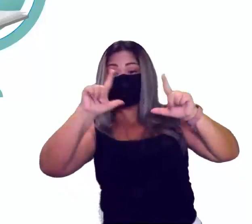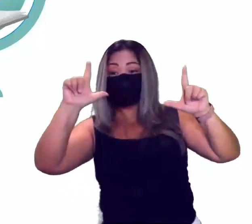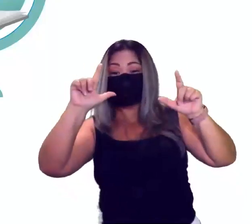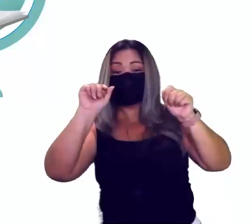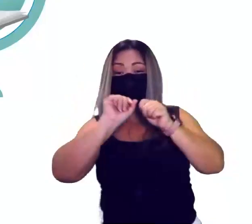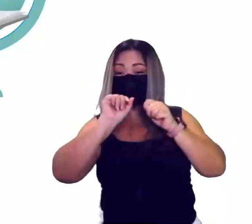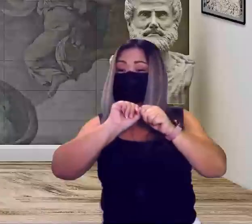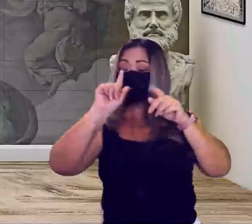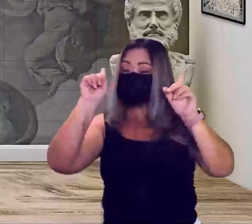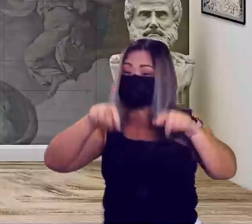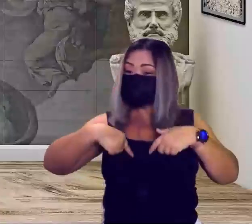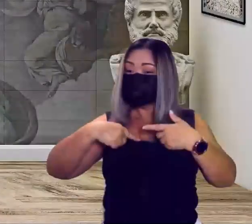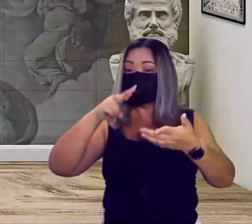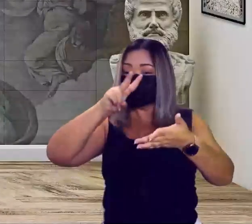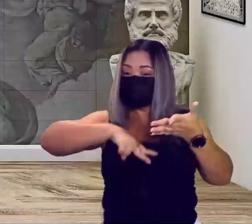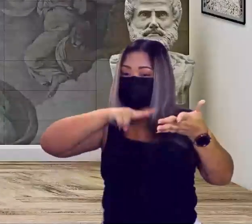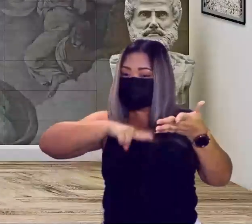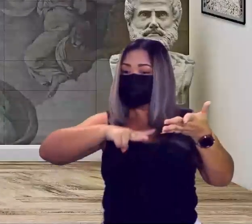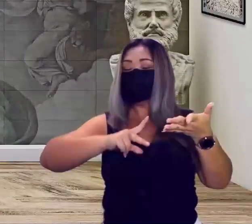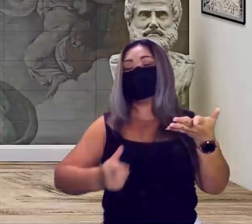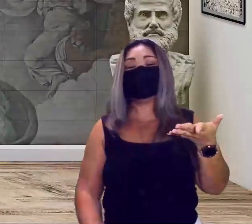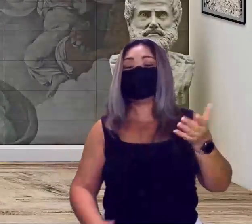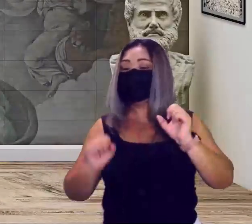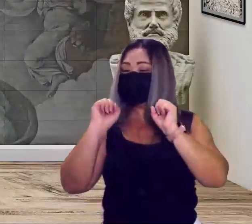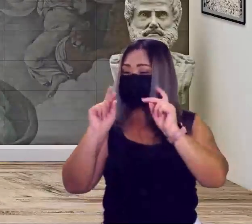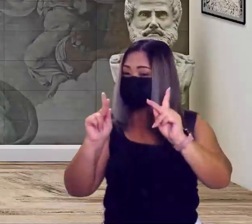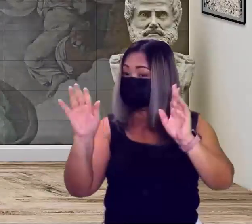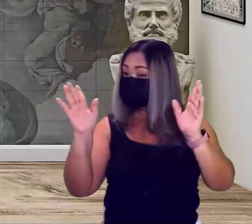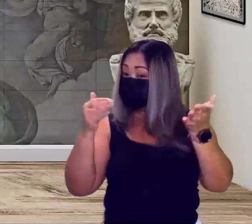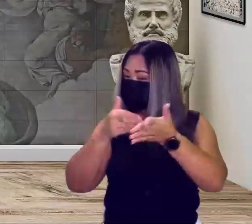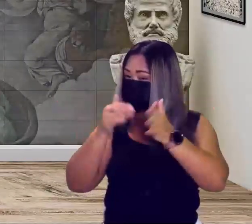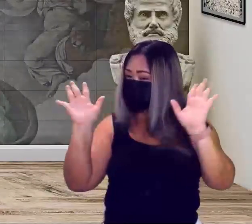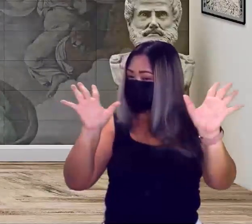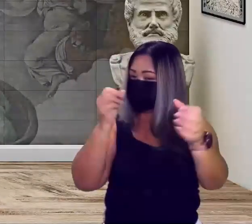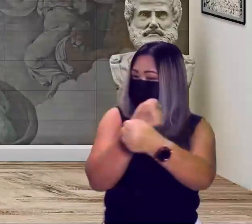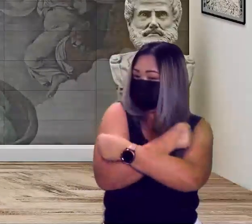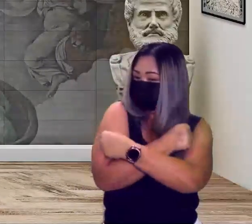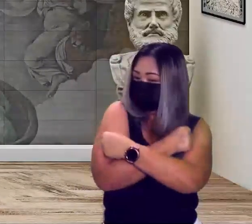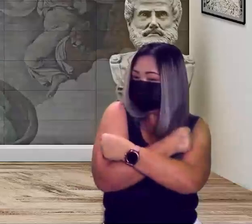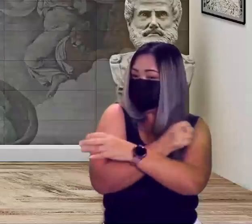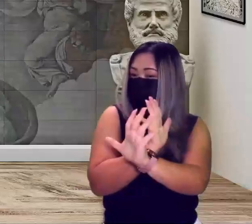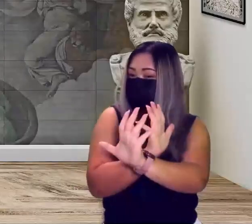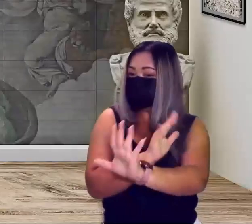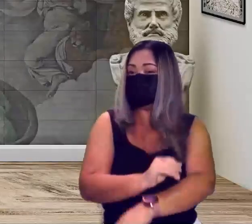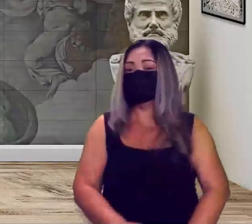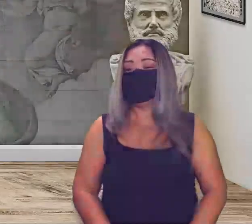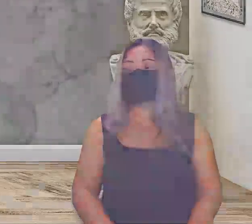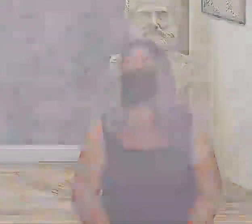fortalecer mais o conhecimento da aula de hoje, ok? Então, até mais. Um abraço. Tchau, tchau.